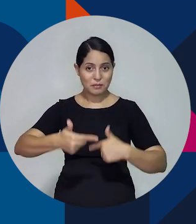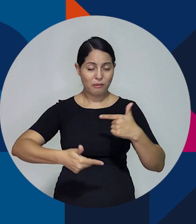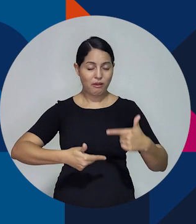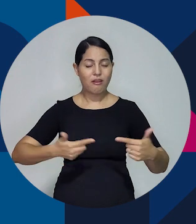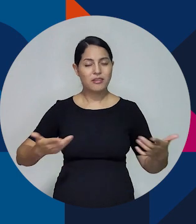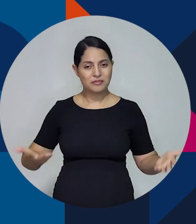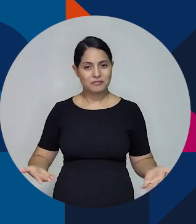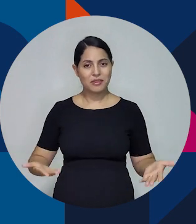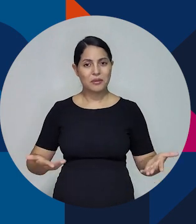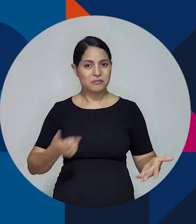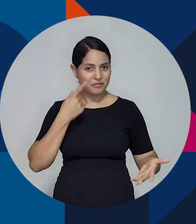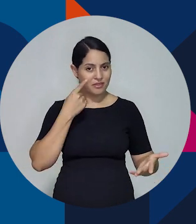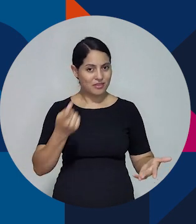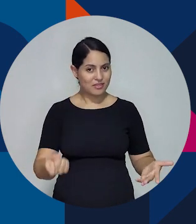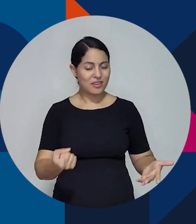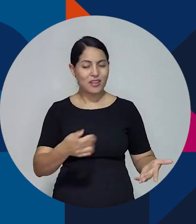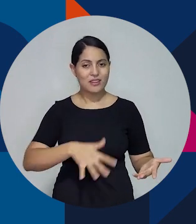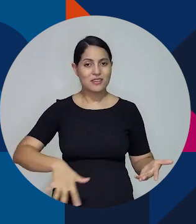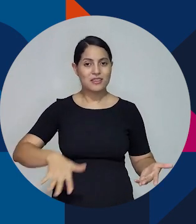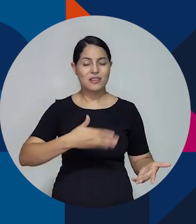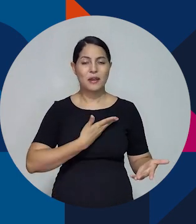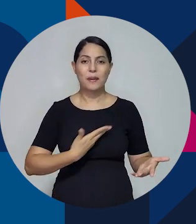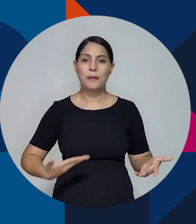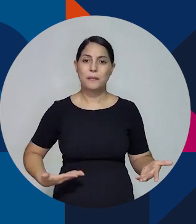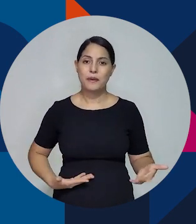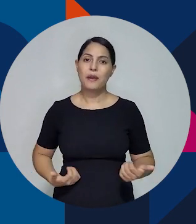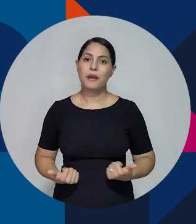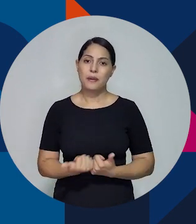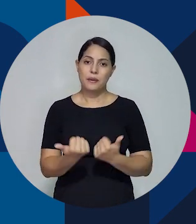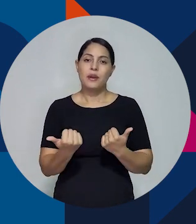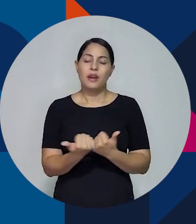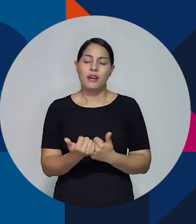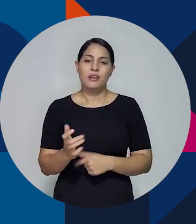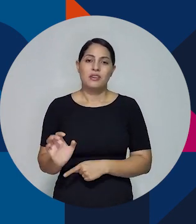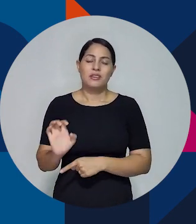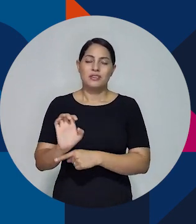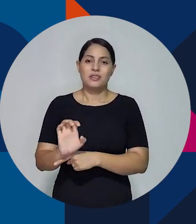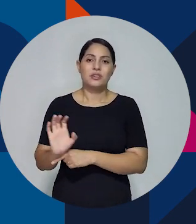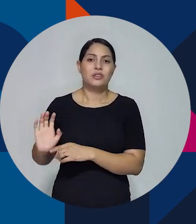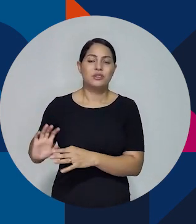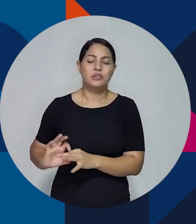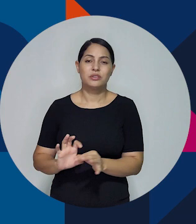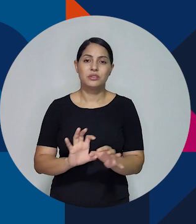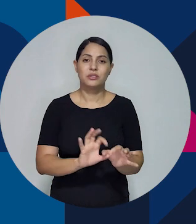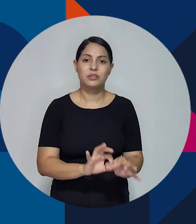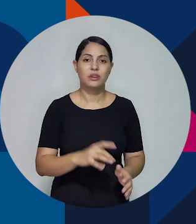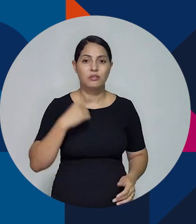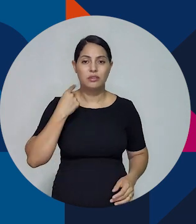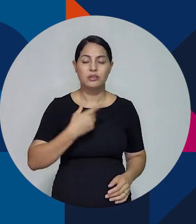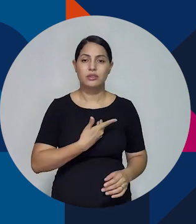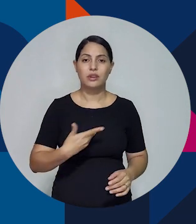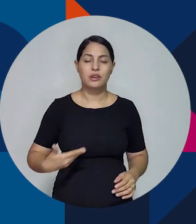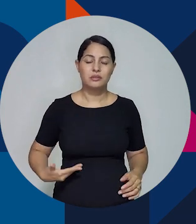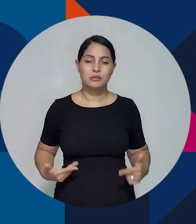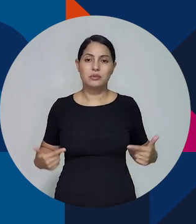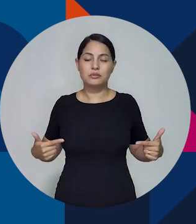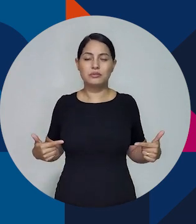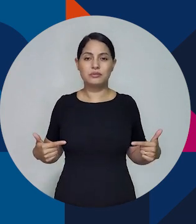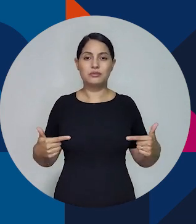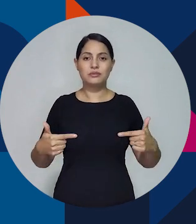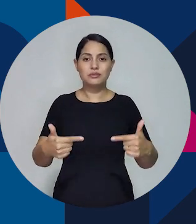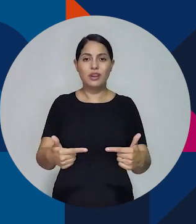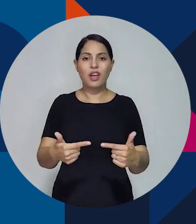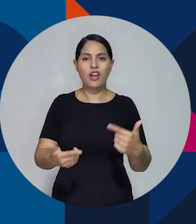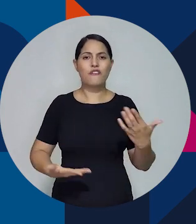do trabalho de vocês que o interesse público se revela durante a atuação do Estado no âmbito judicial. A excelência das advogadas e